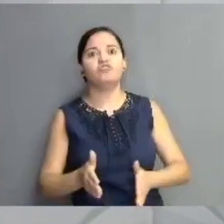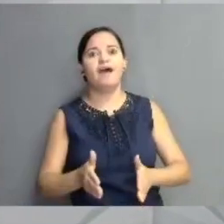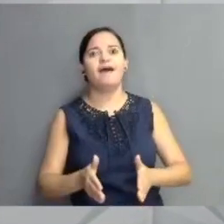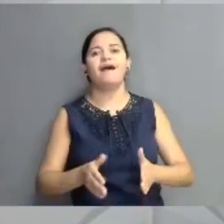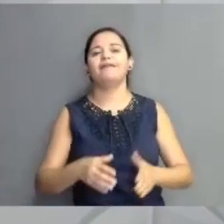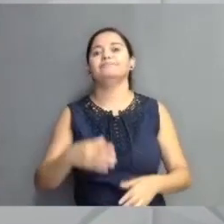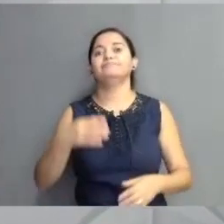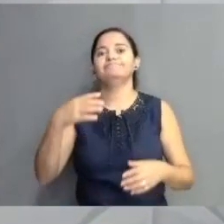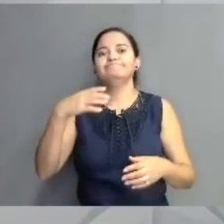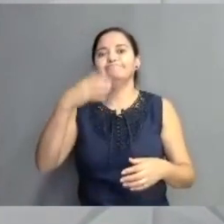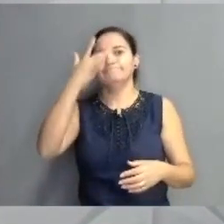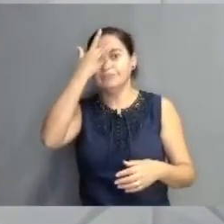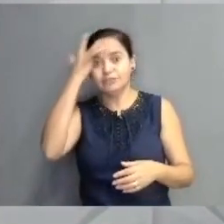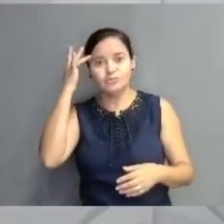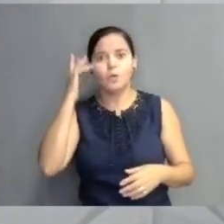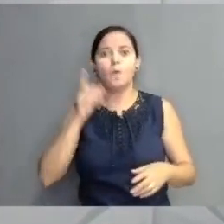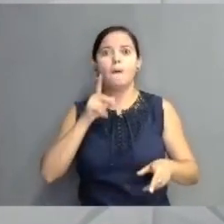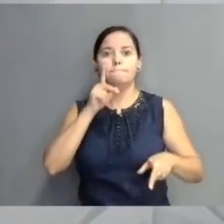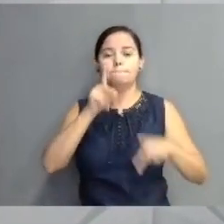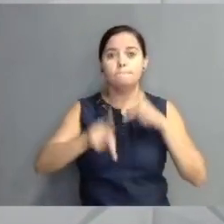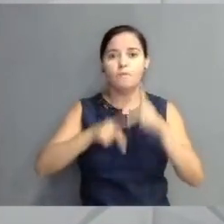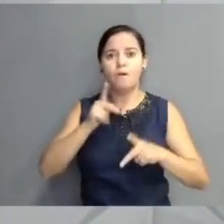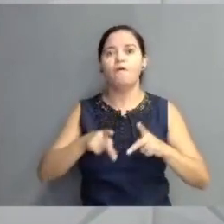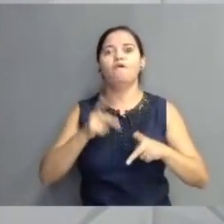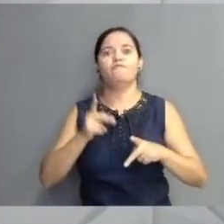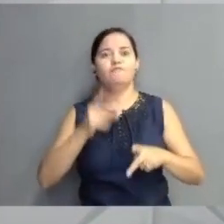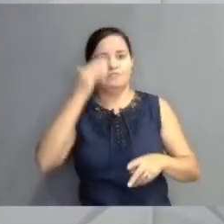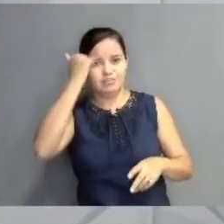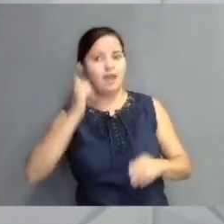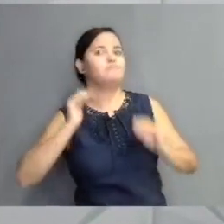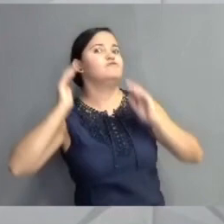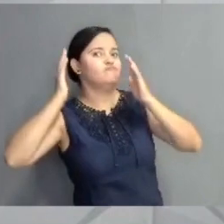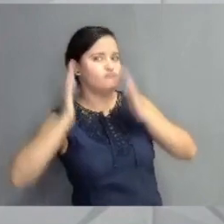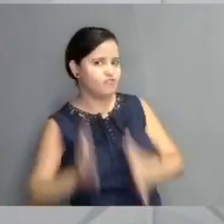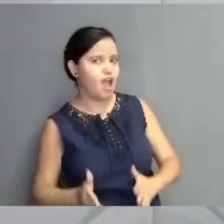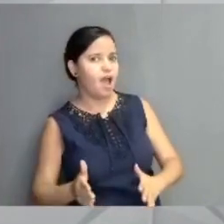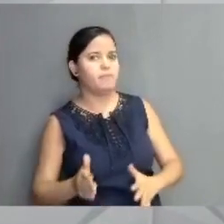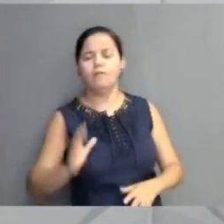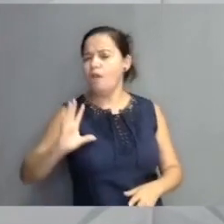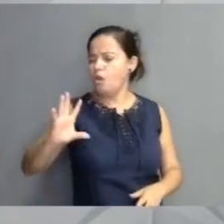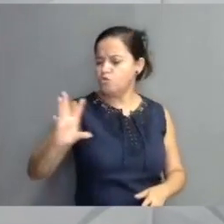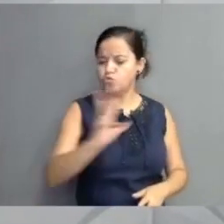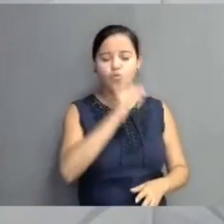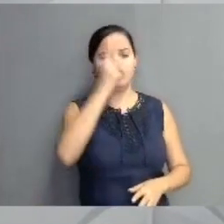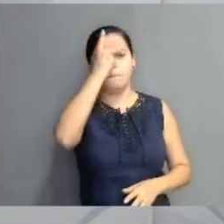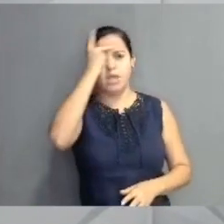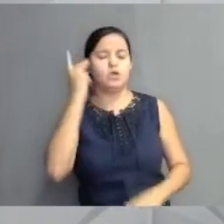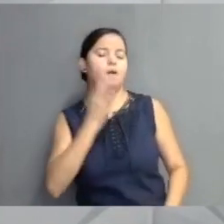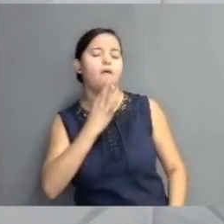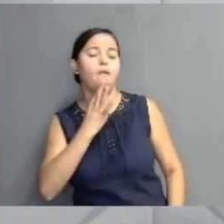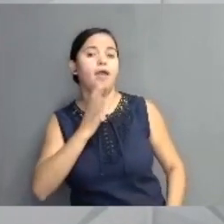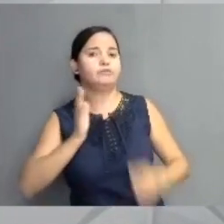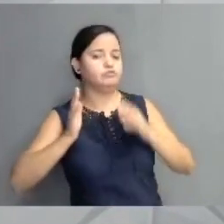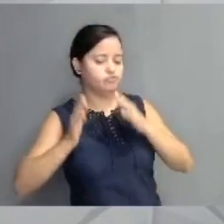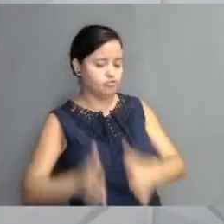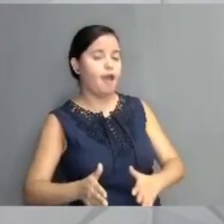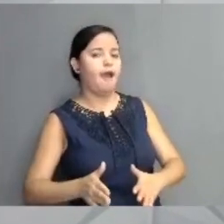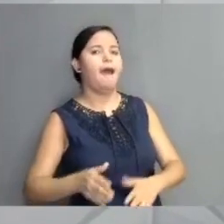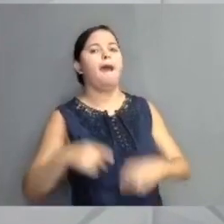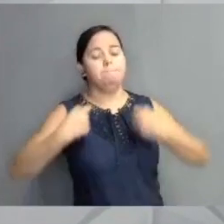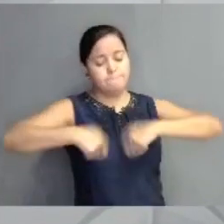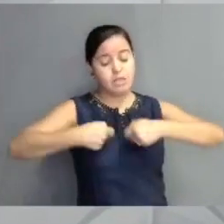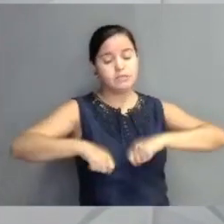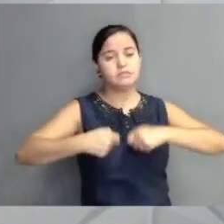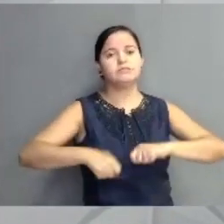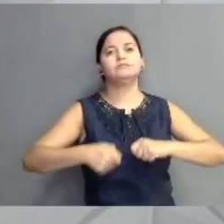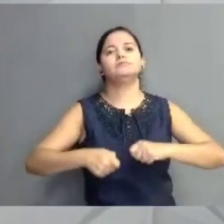população, tá? Então, ó, é um argumento de consenso. Todo mundo já sabe, todo mundo já tem muito conhecimento sobre a